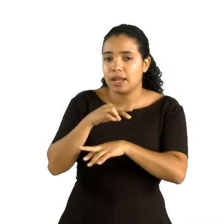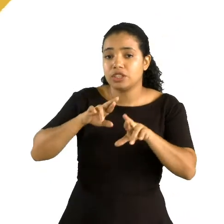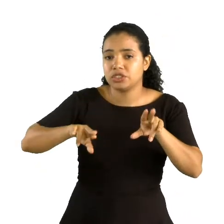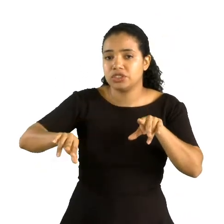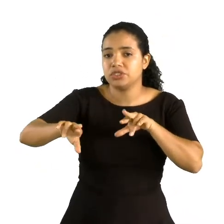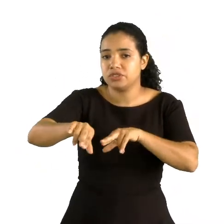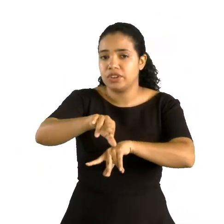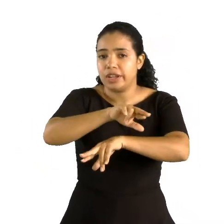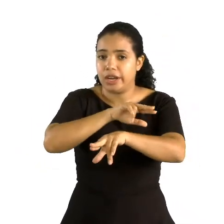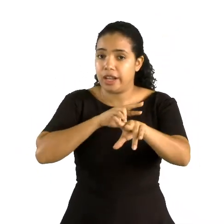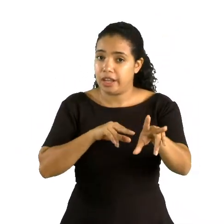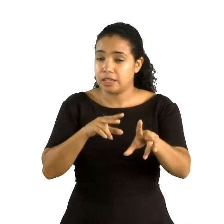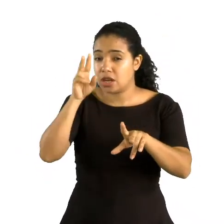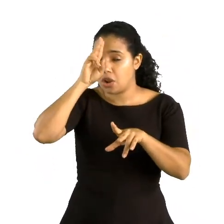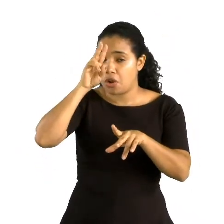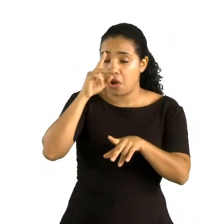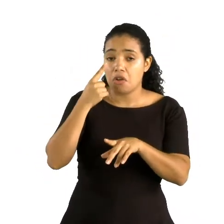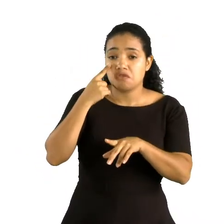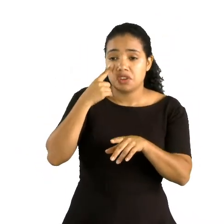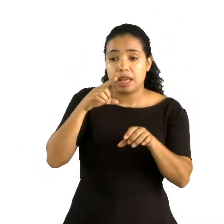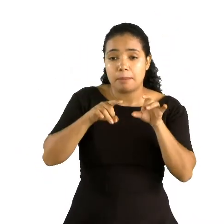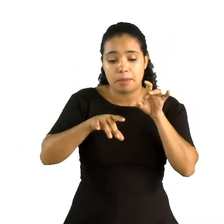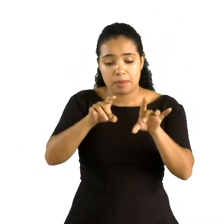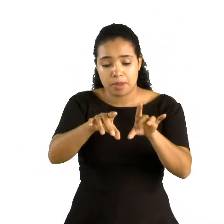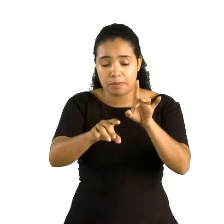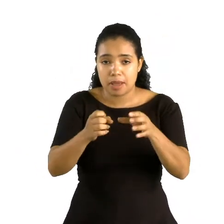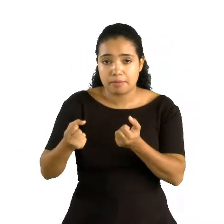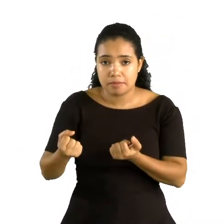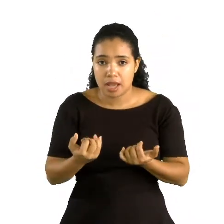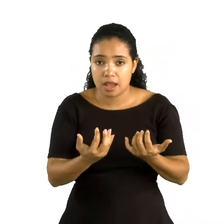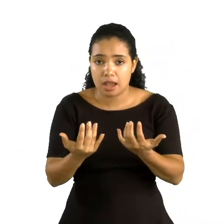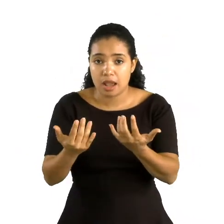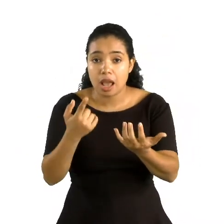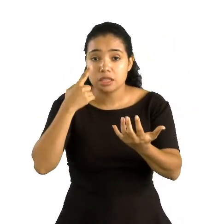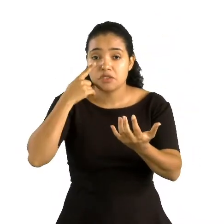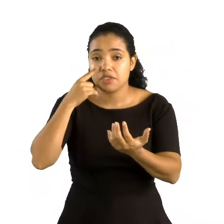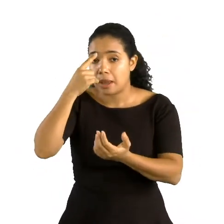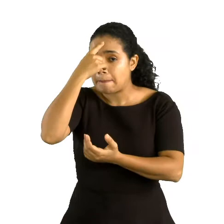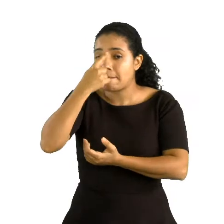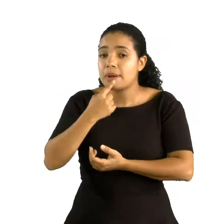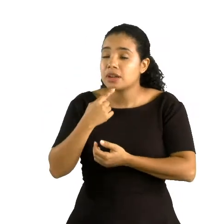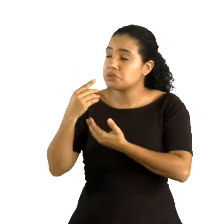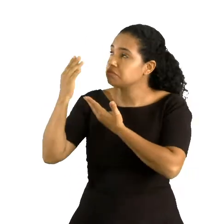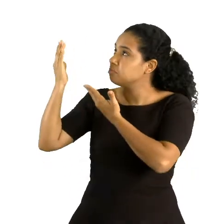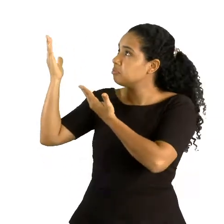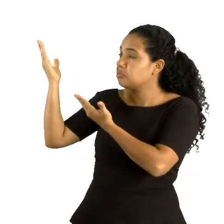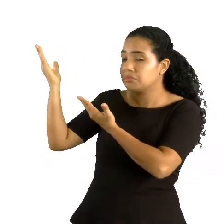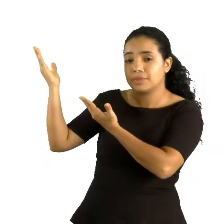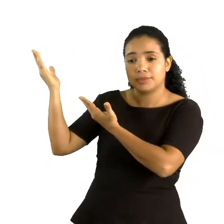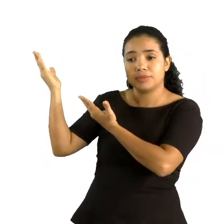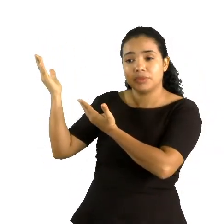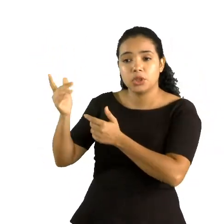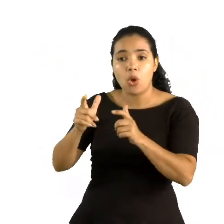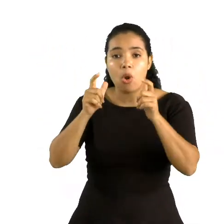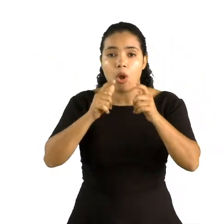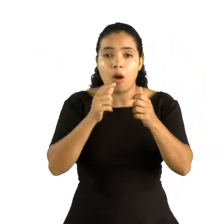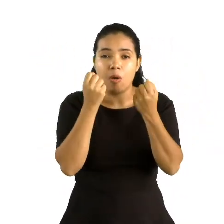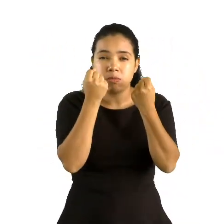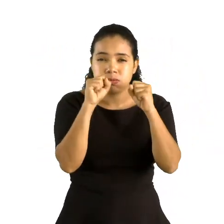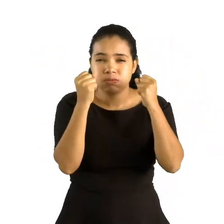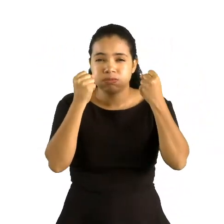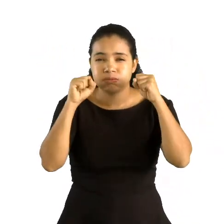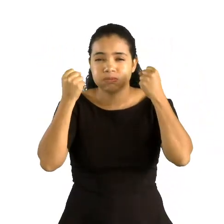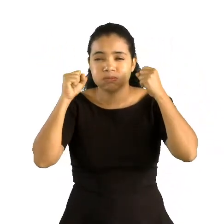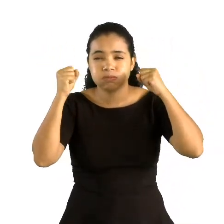que, olha lá, nós temos uma plantação e essa plantação ela está onde? Né? Num local muito grande, ele precisa